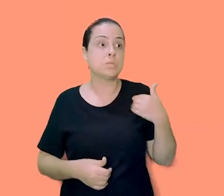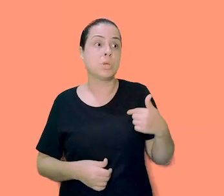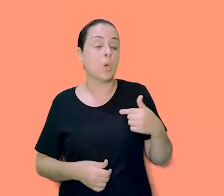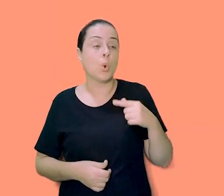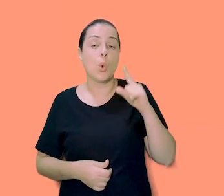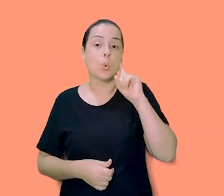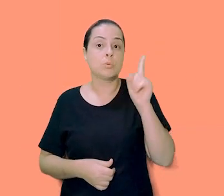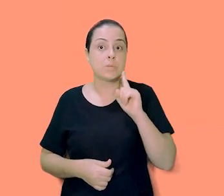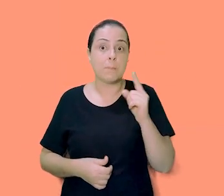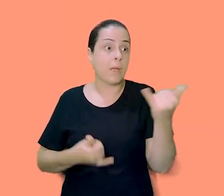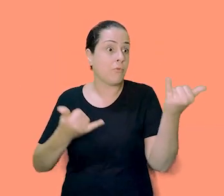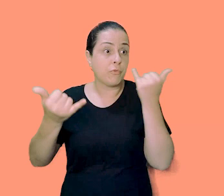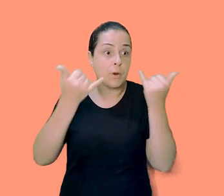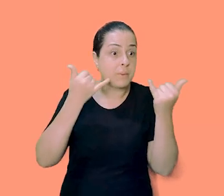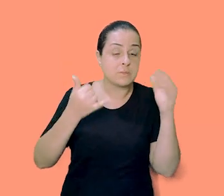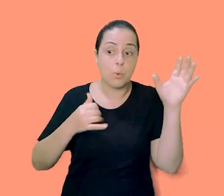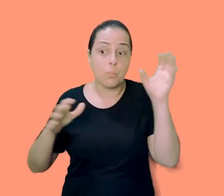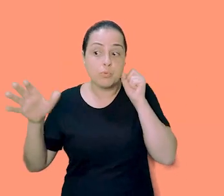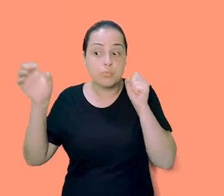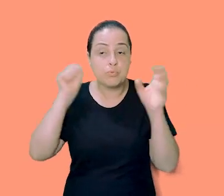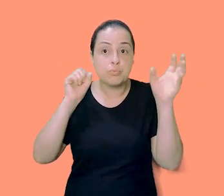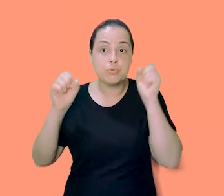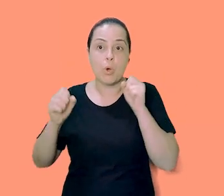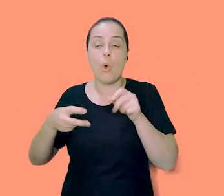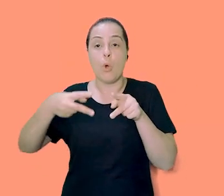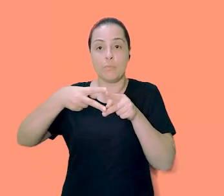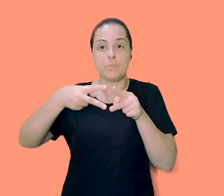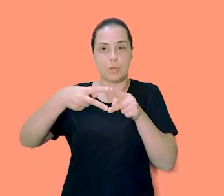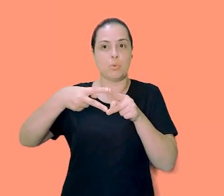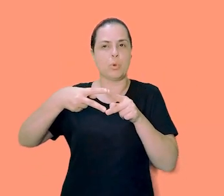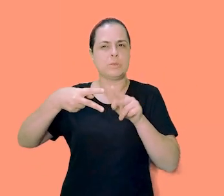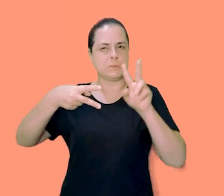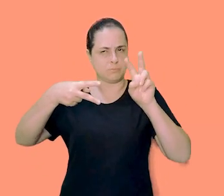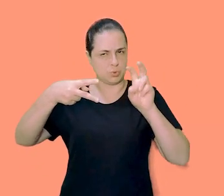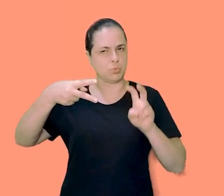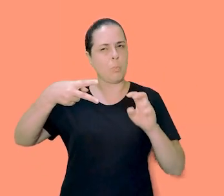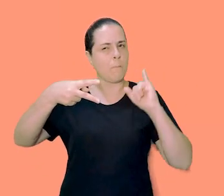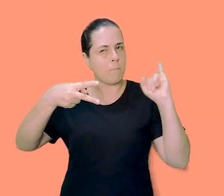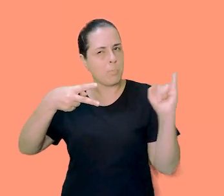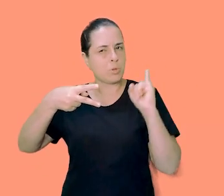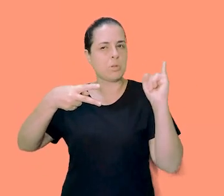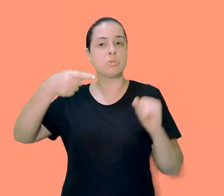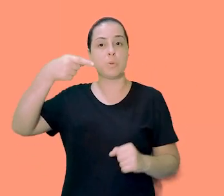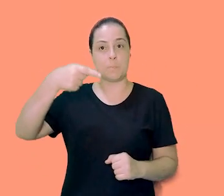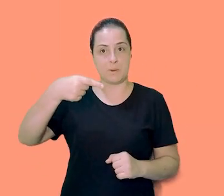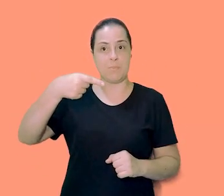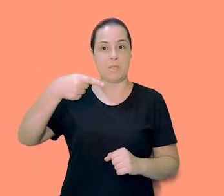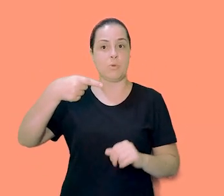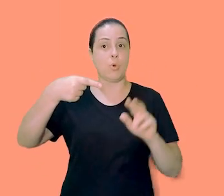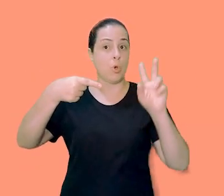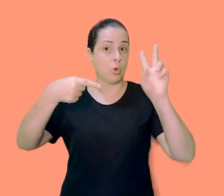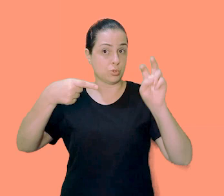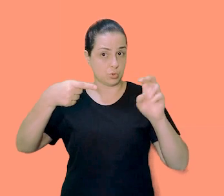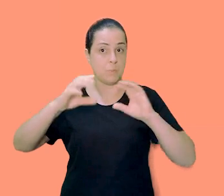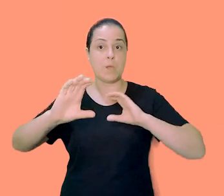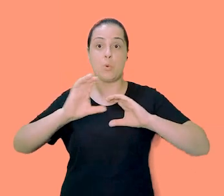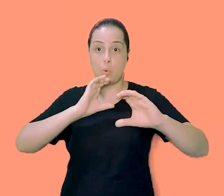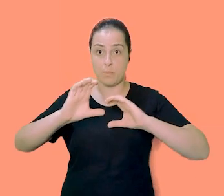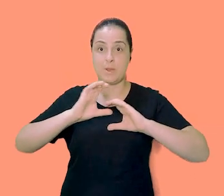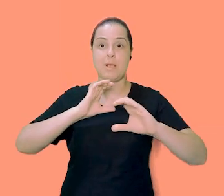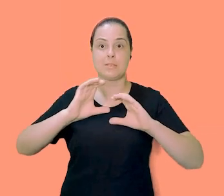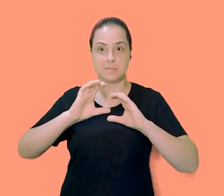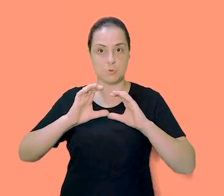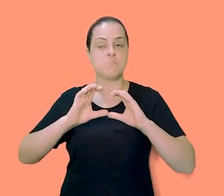recebia? Acho que tem 2 pontos que você traz super importantes, que o primeiro, você fala muito da comunicação, né?